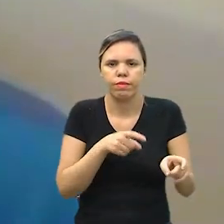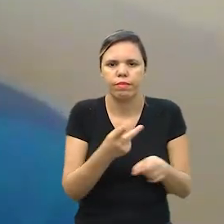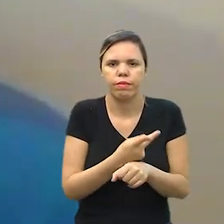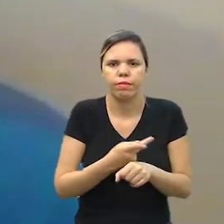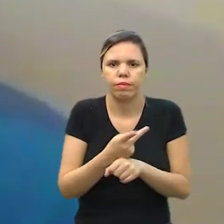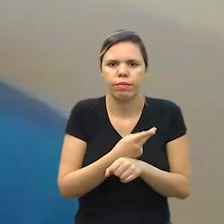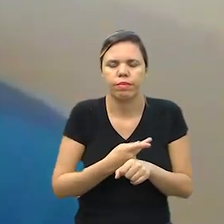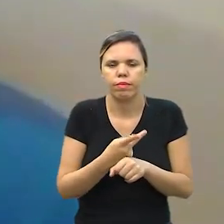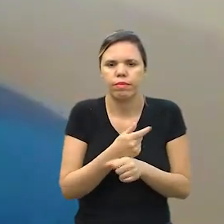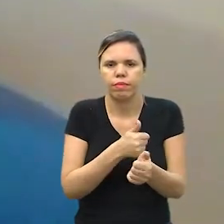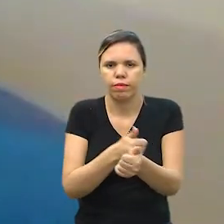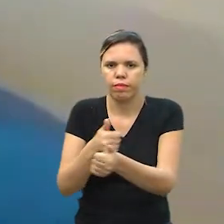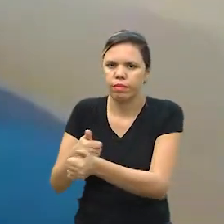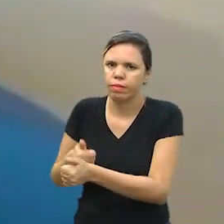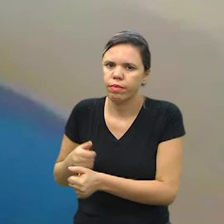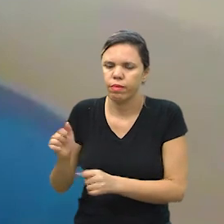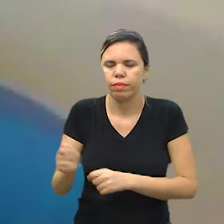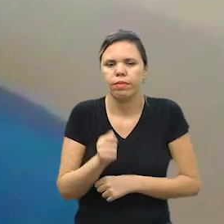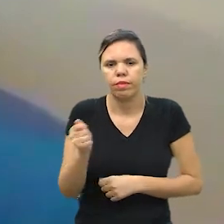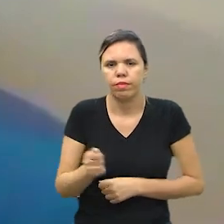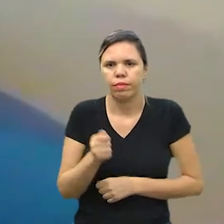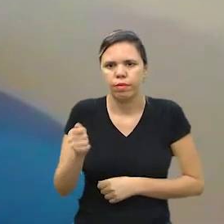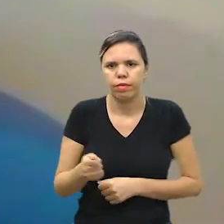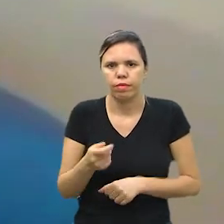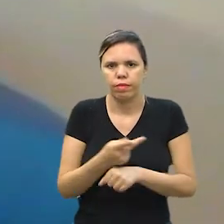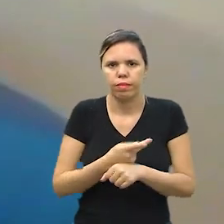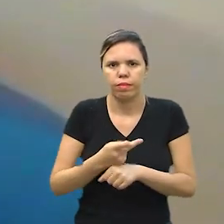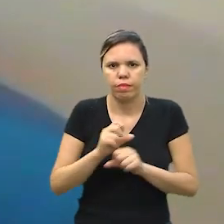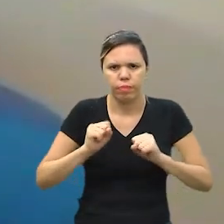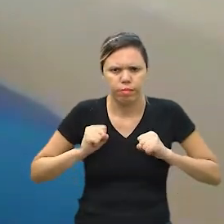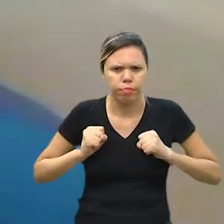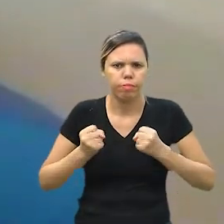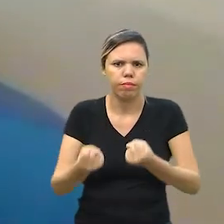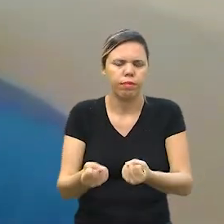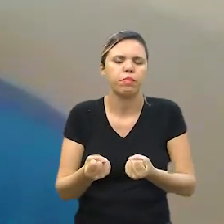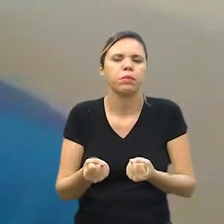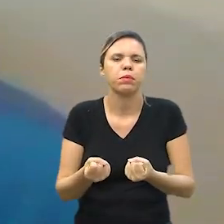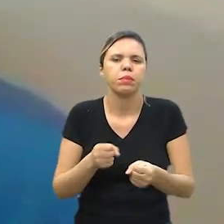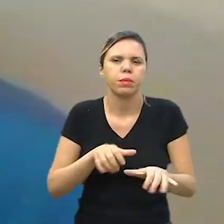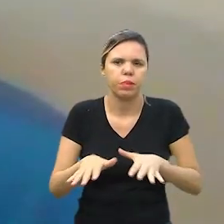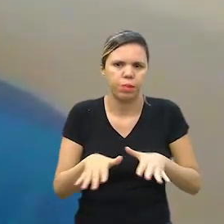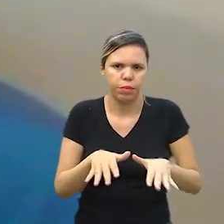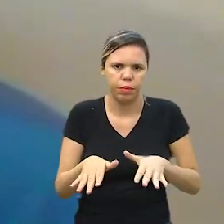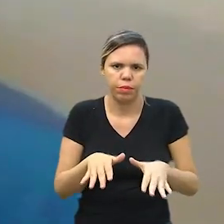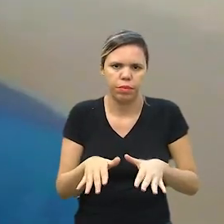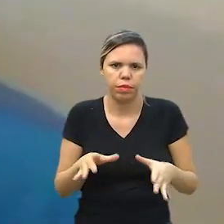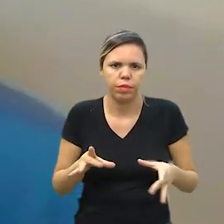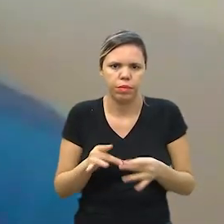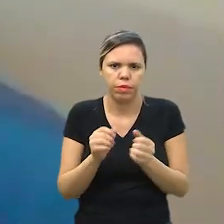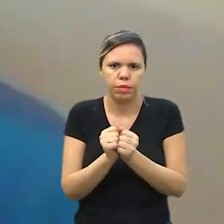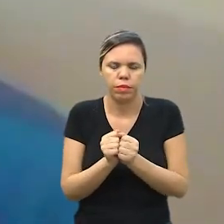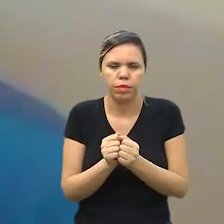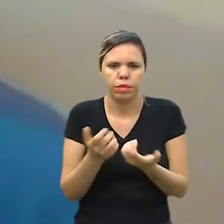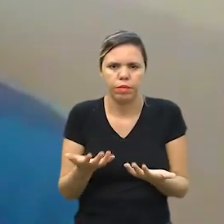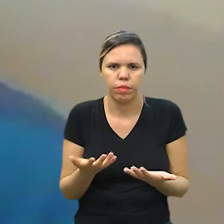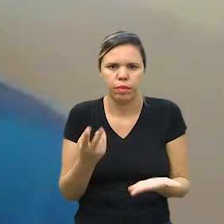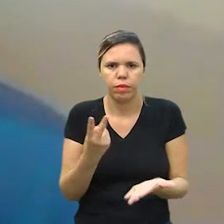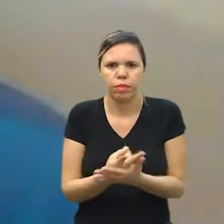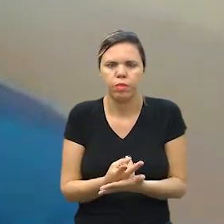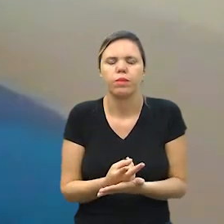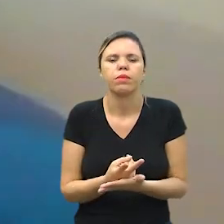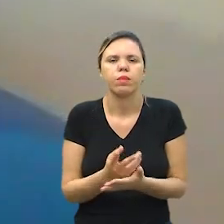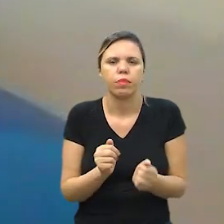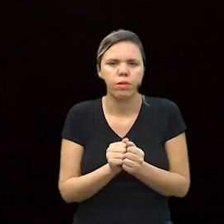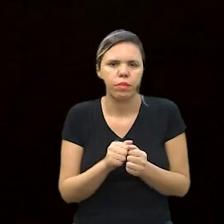procure produtores ao redor, procure associações, procure fortalecer o movimento junto com quem está no